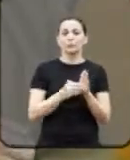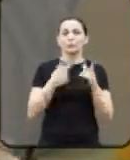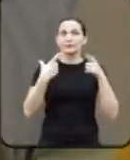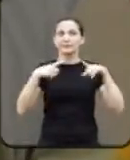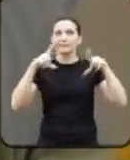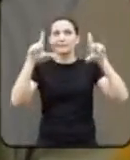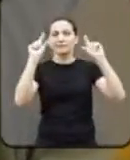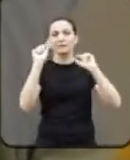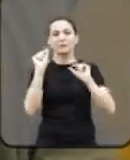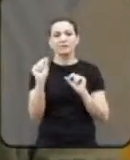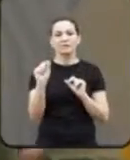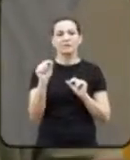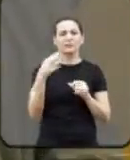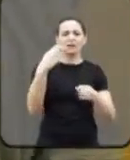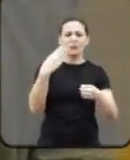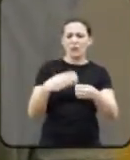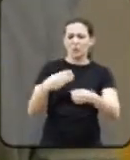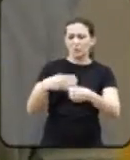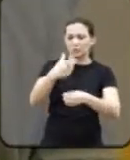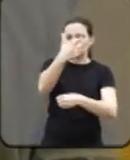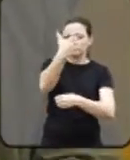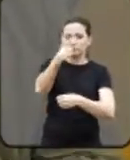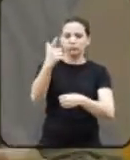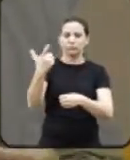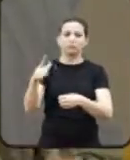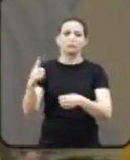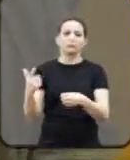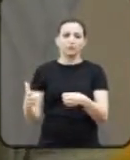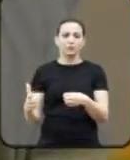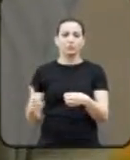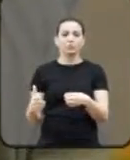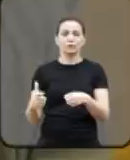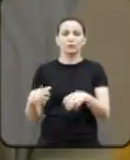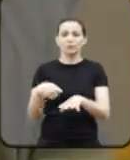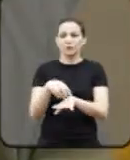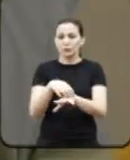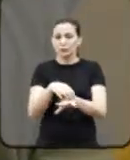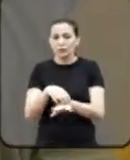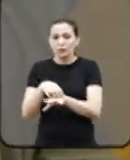o país como um todo, e é só ligar a televisão que você vai ver, não tem uma